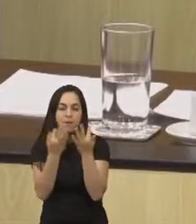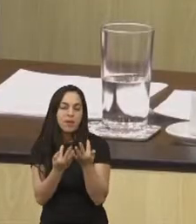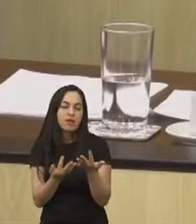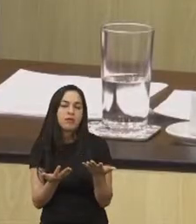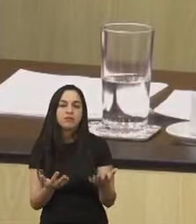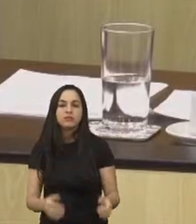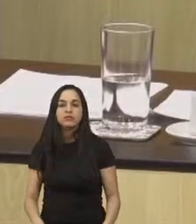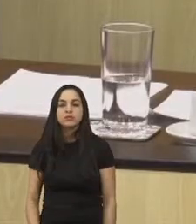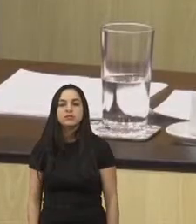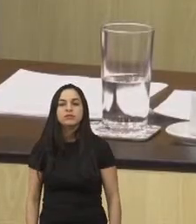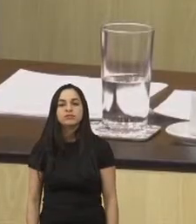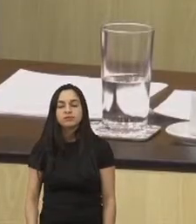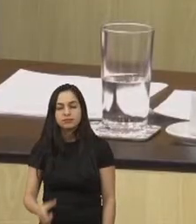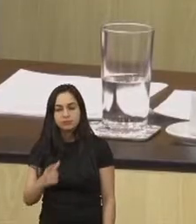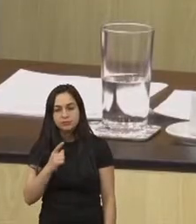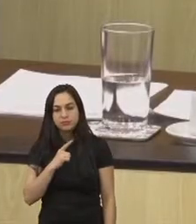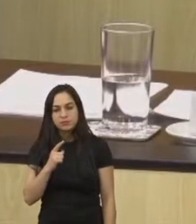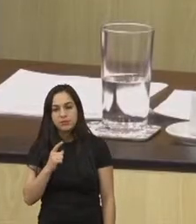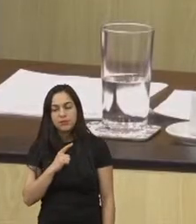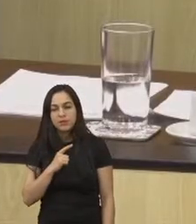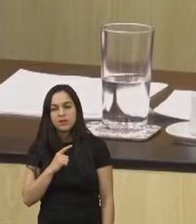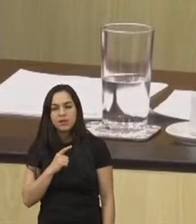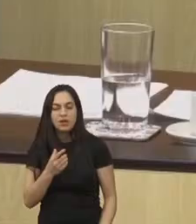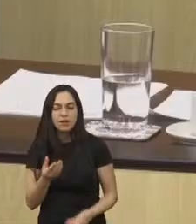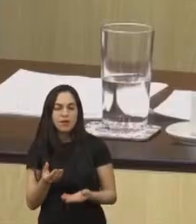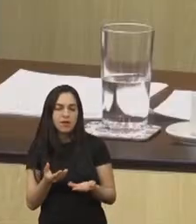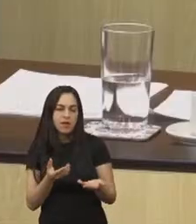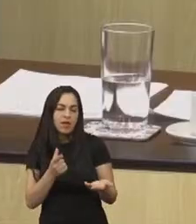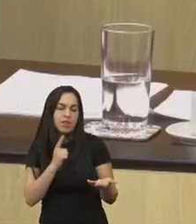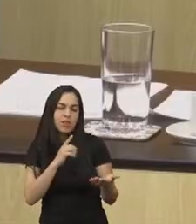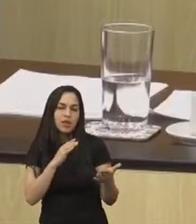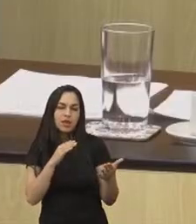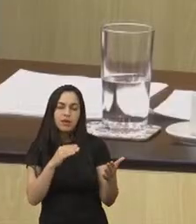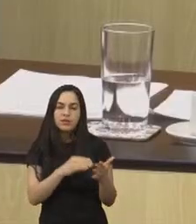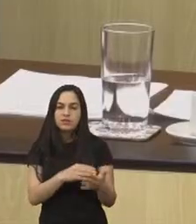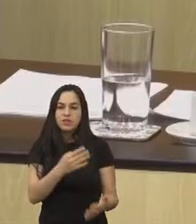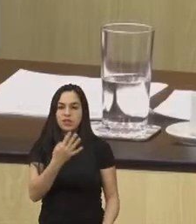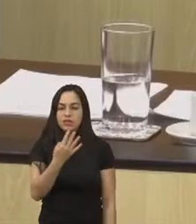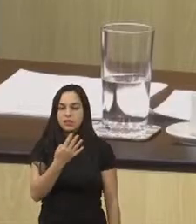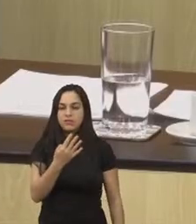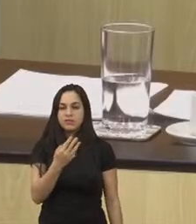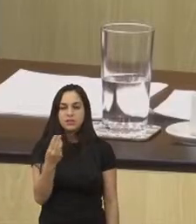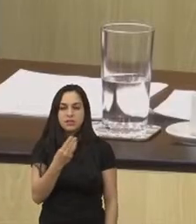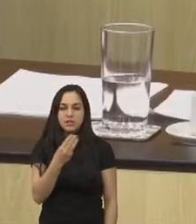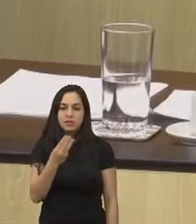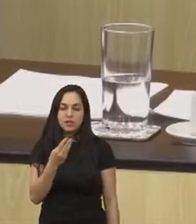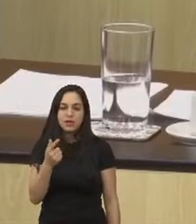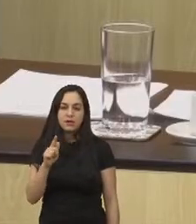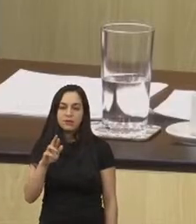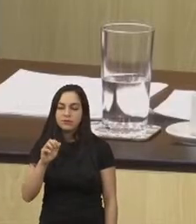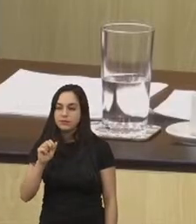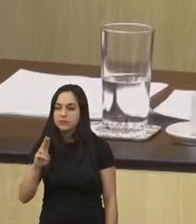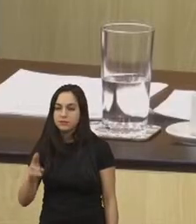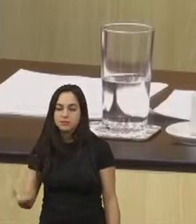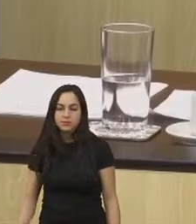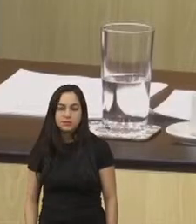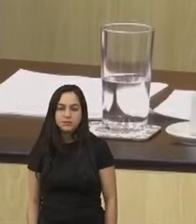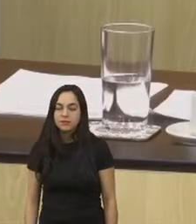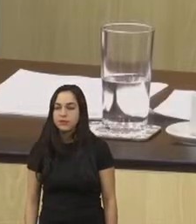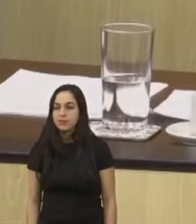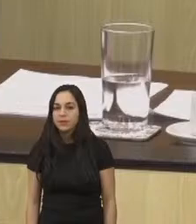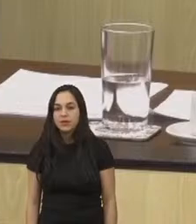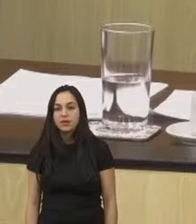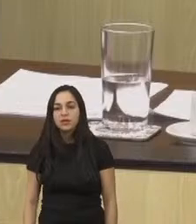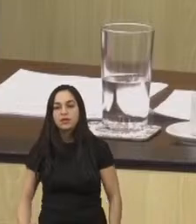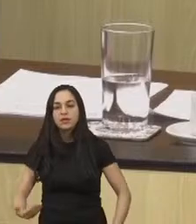reta, colateral ou por afinidade até o 3º grau, com o prefeito, vice-prefeito,